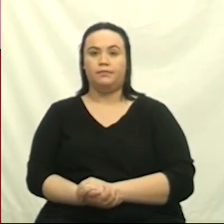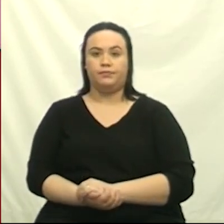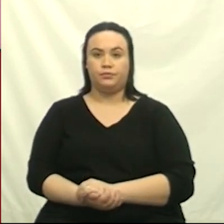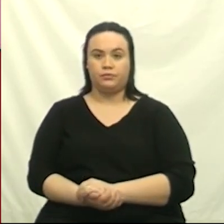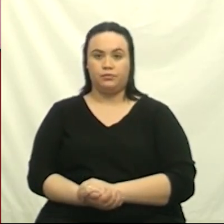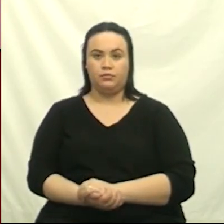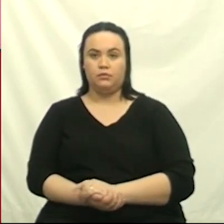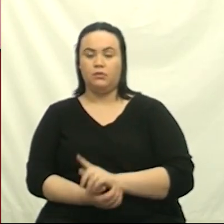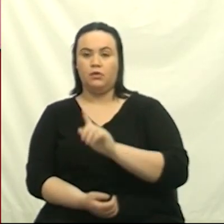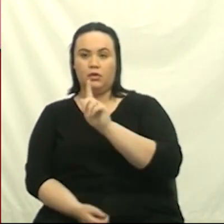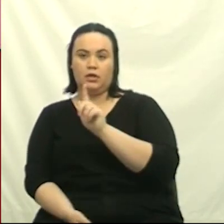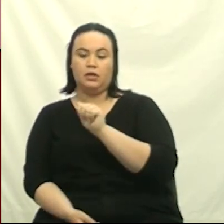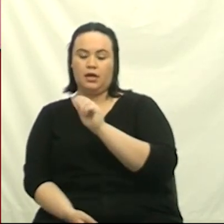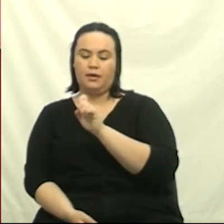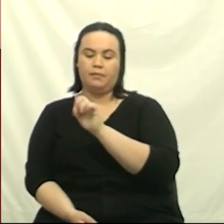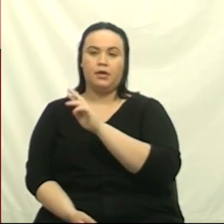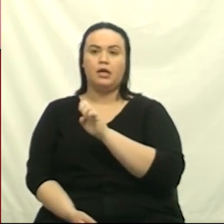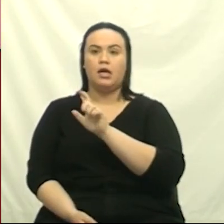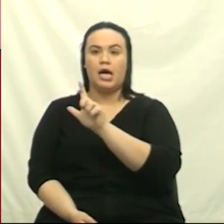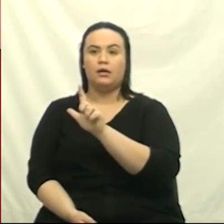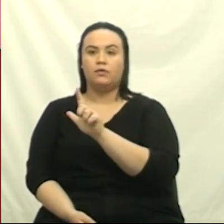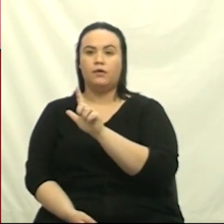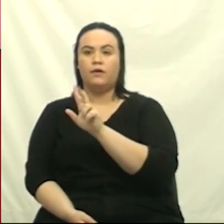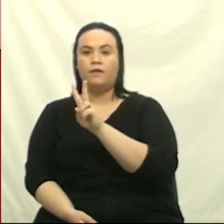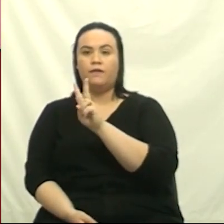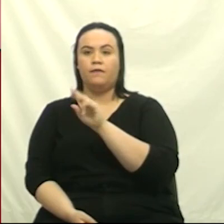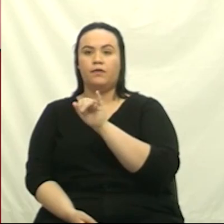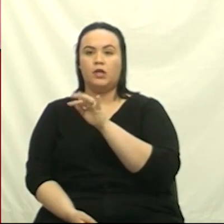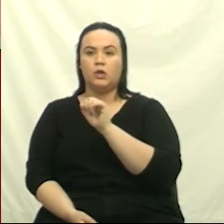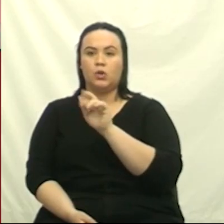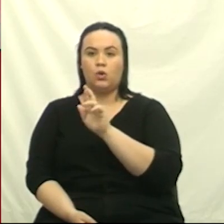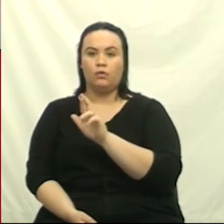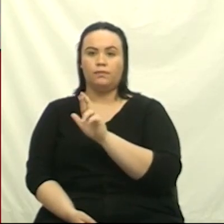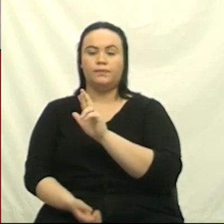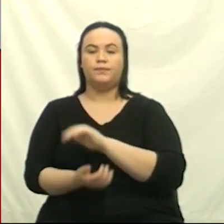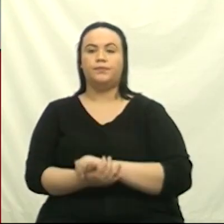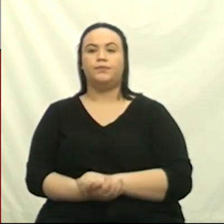médio Gabriel dos Santos Vitor Tinelli